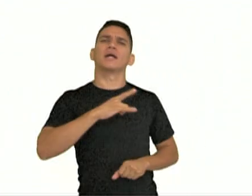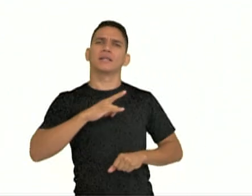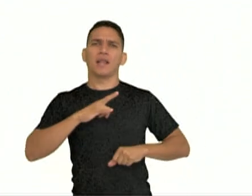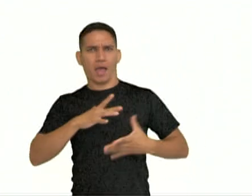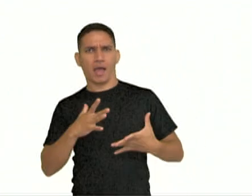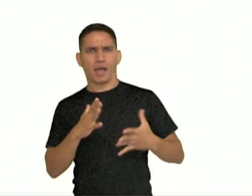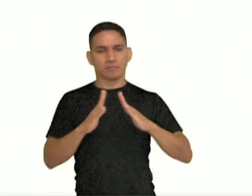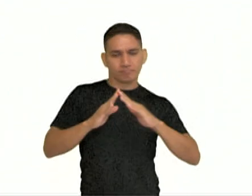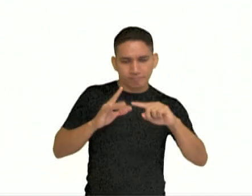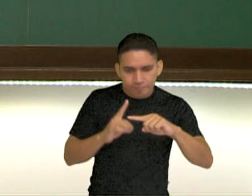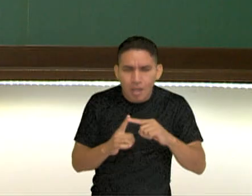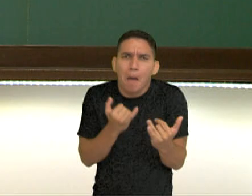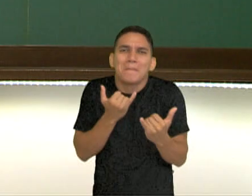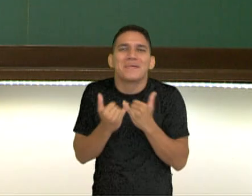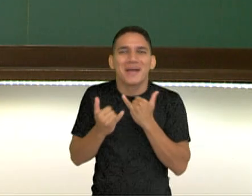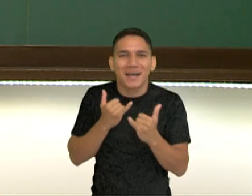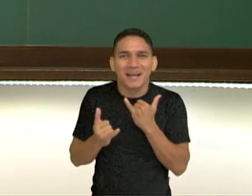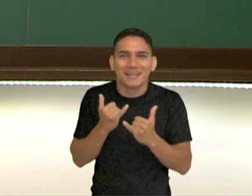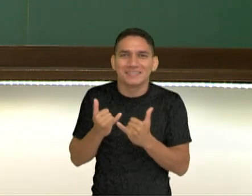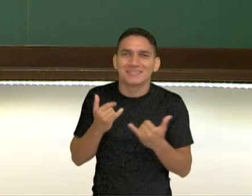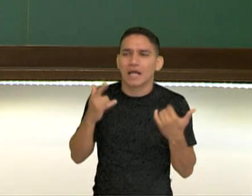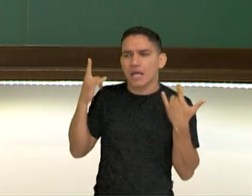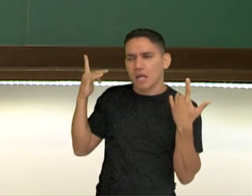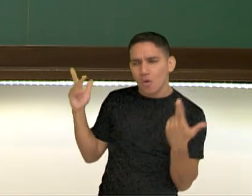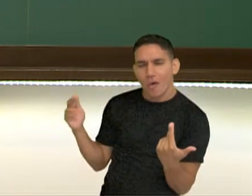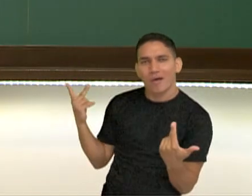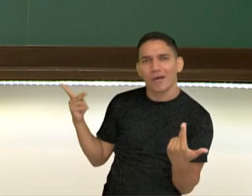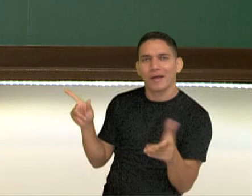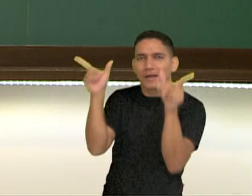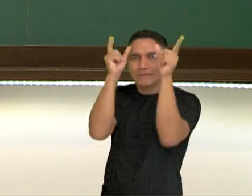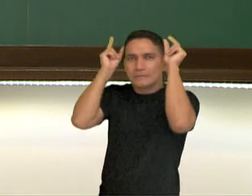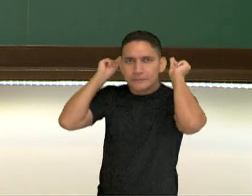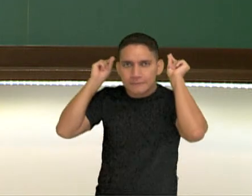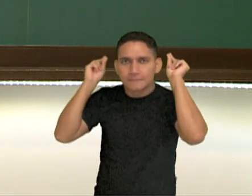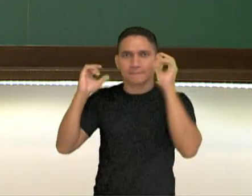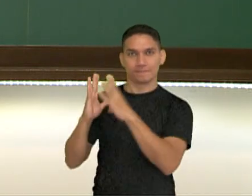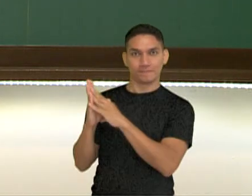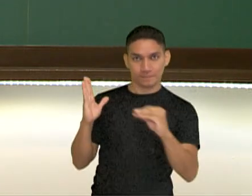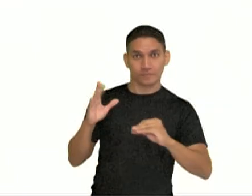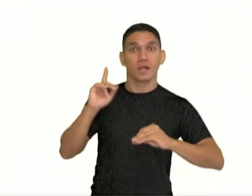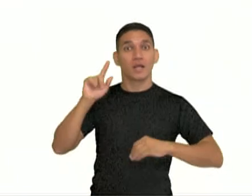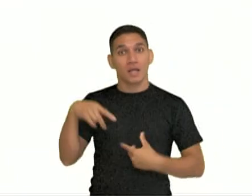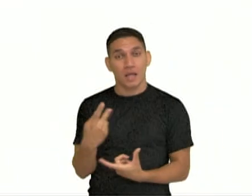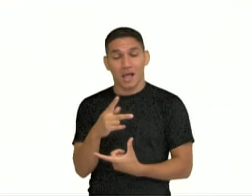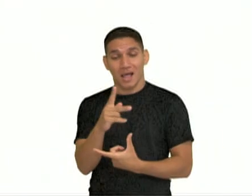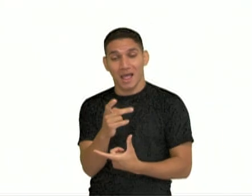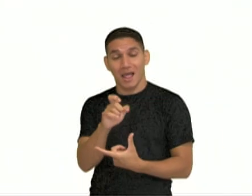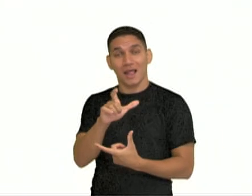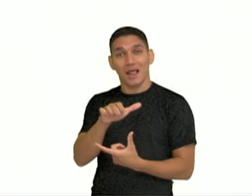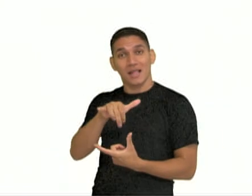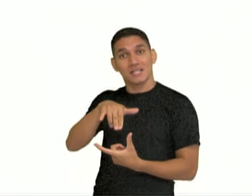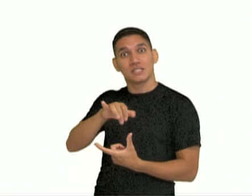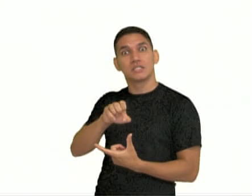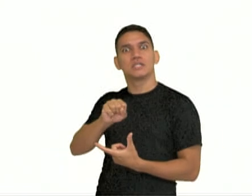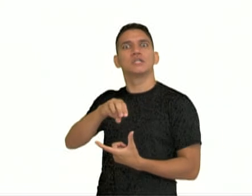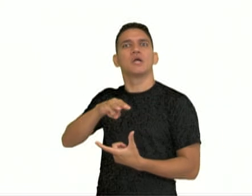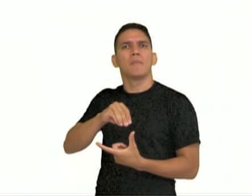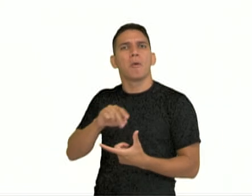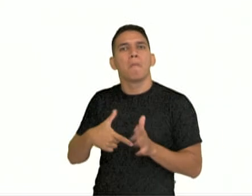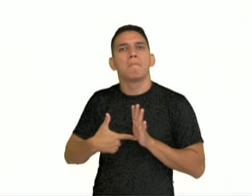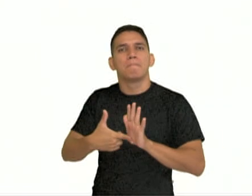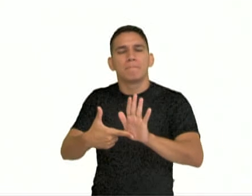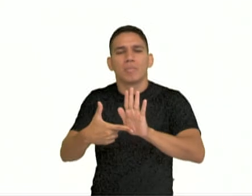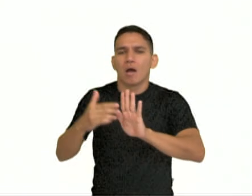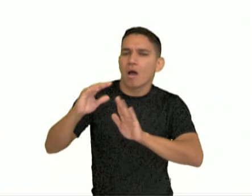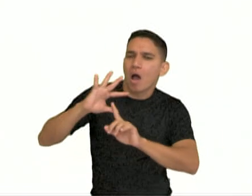muito próximos dos exemplares gregos. O helenismo caracterizou-se por apresentar uma arte mais realista do